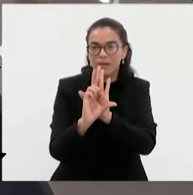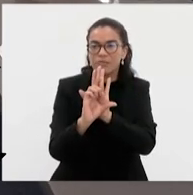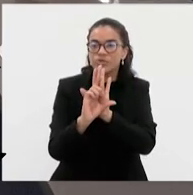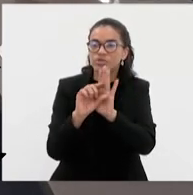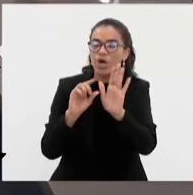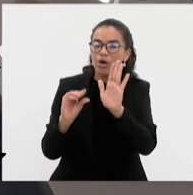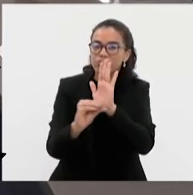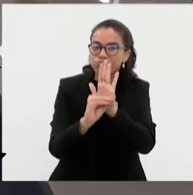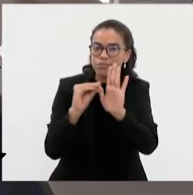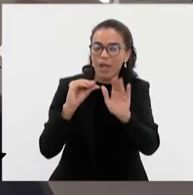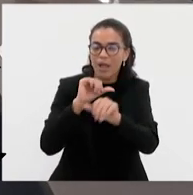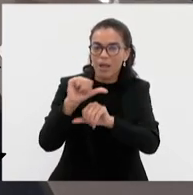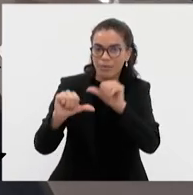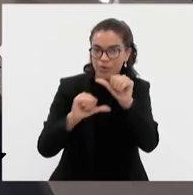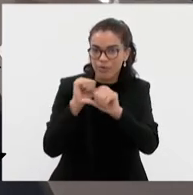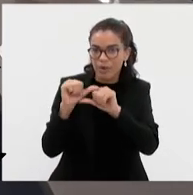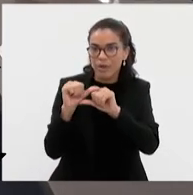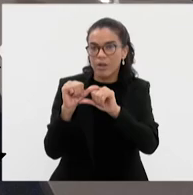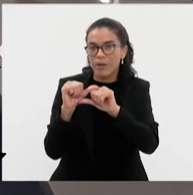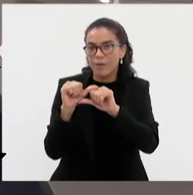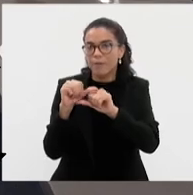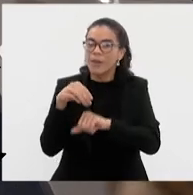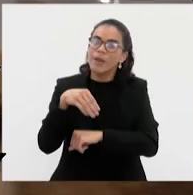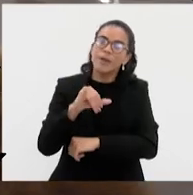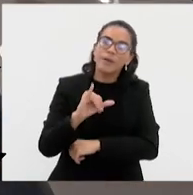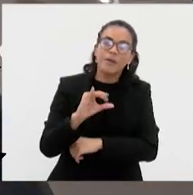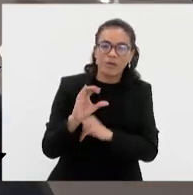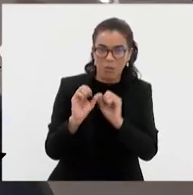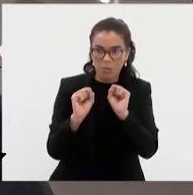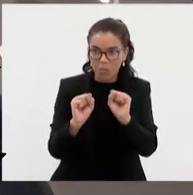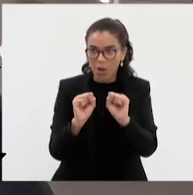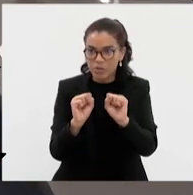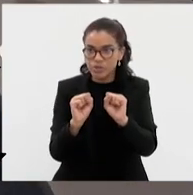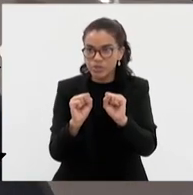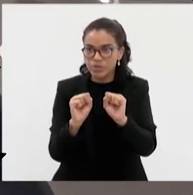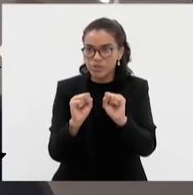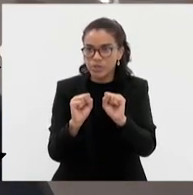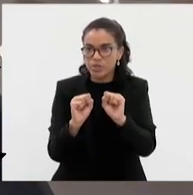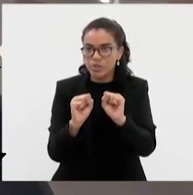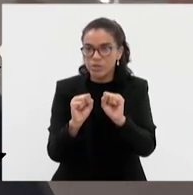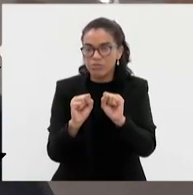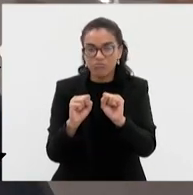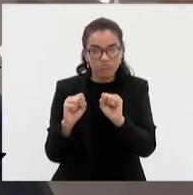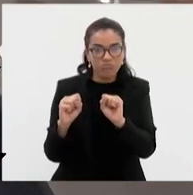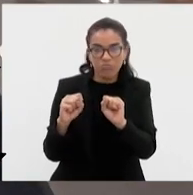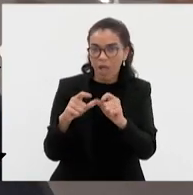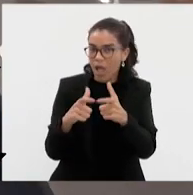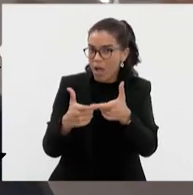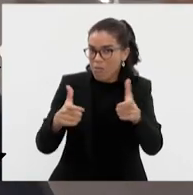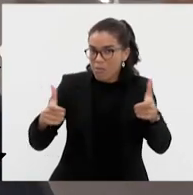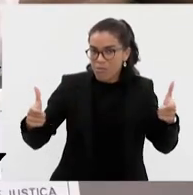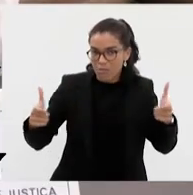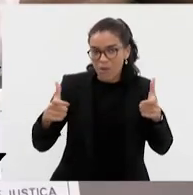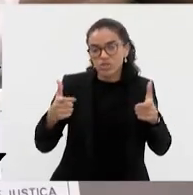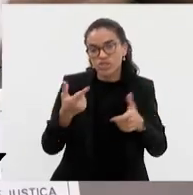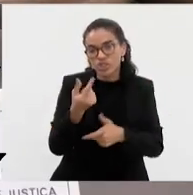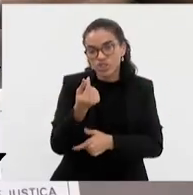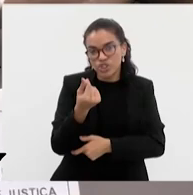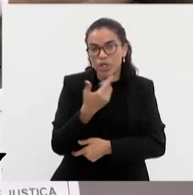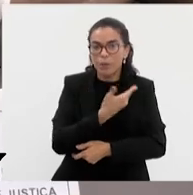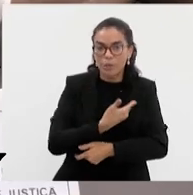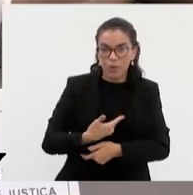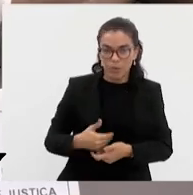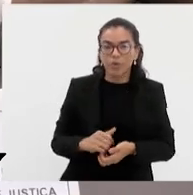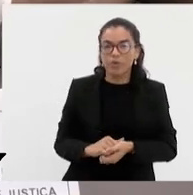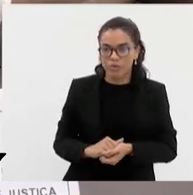ser. E objetiva essa distinção. O deputado Amorim não poderia ser, doutor Serginho, majoritariamente com recursos públicos? Porque às vezes tem um